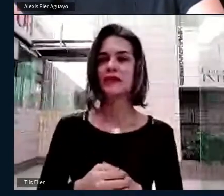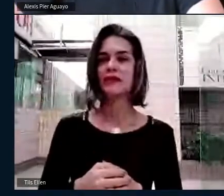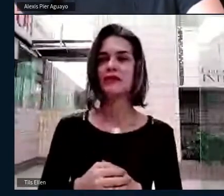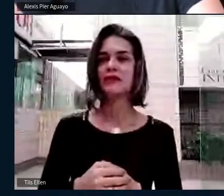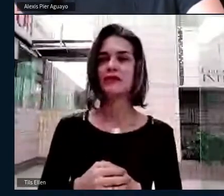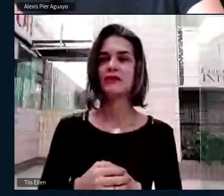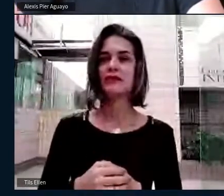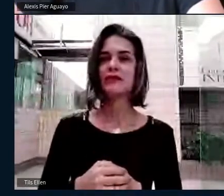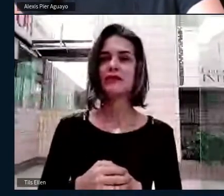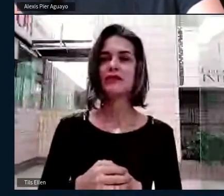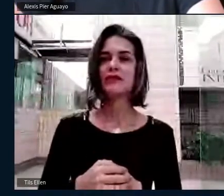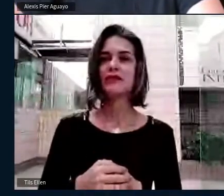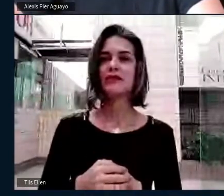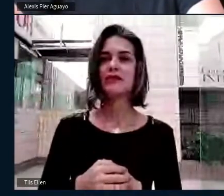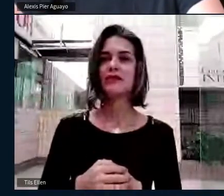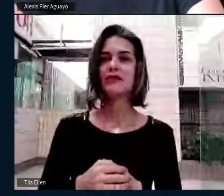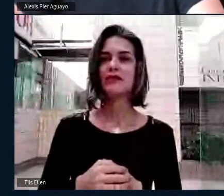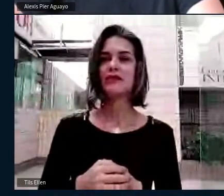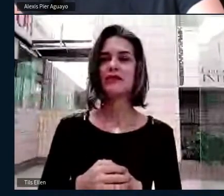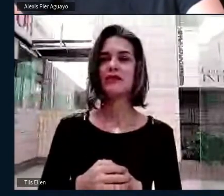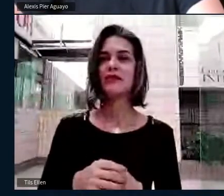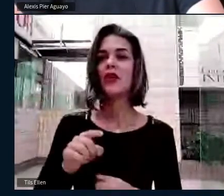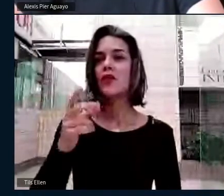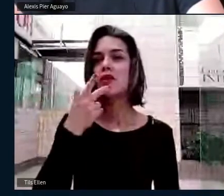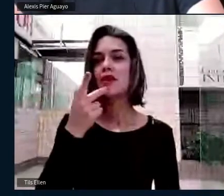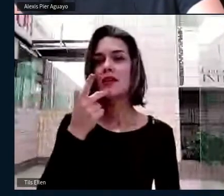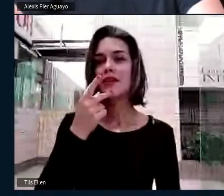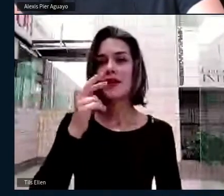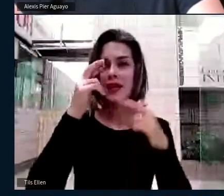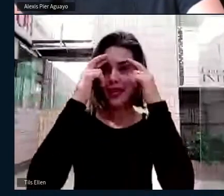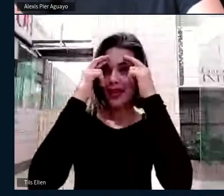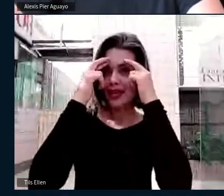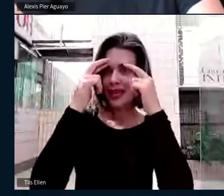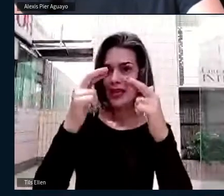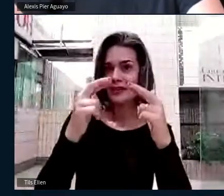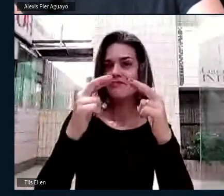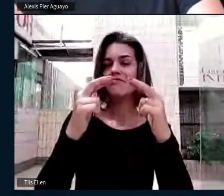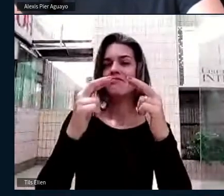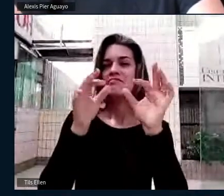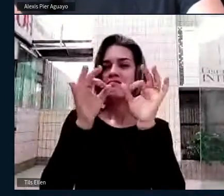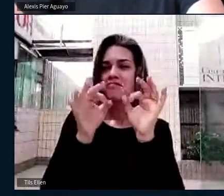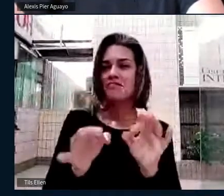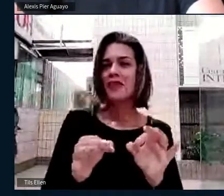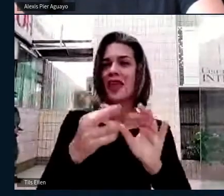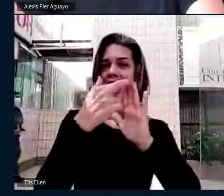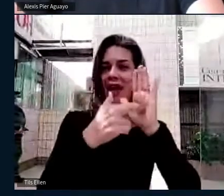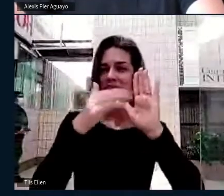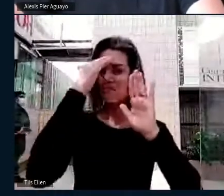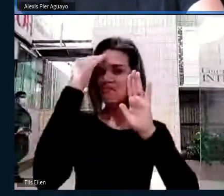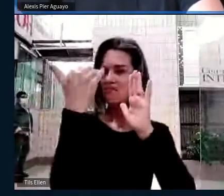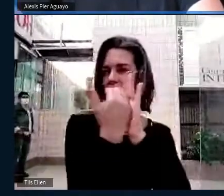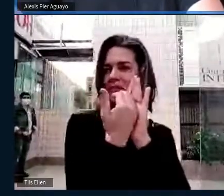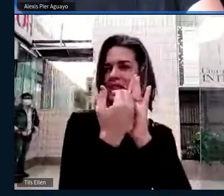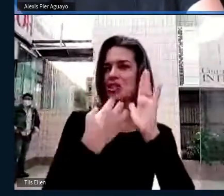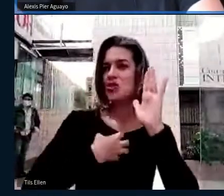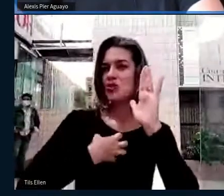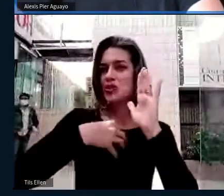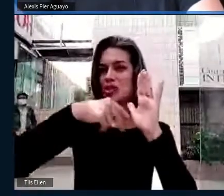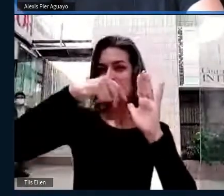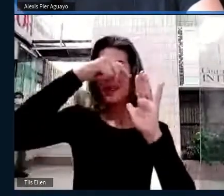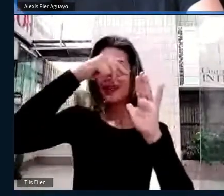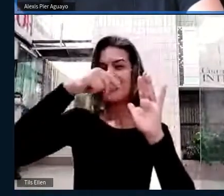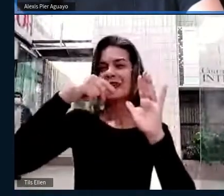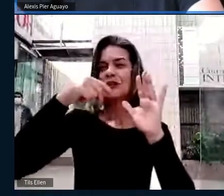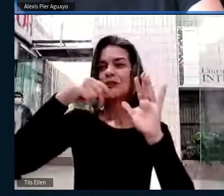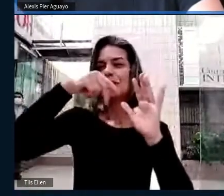Você diz, o respeito e retidão ao regimento deve ser observado de maneira sagrada. Eu entendi o que você quer